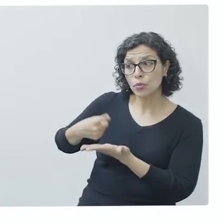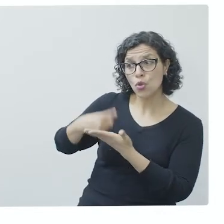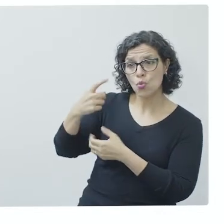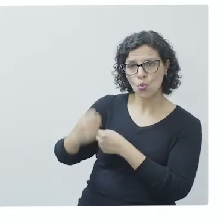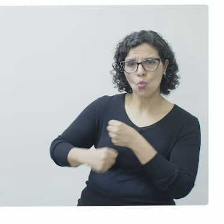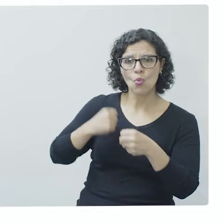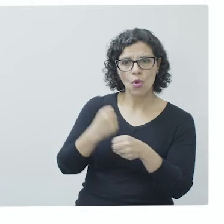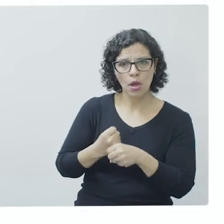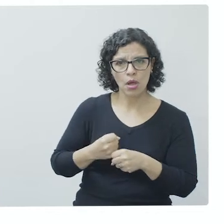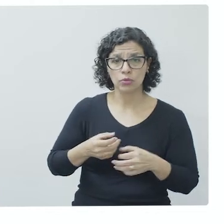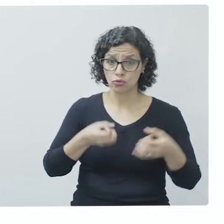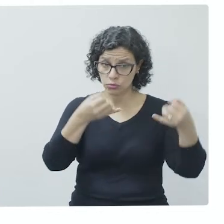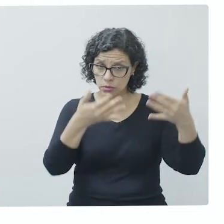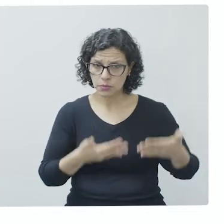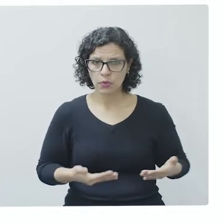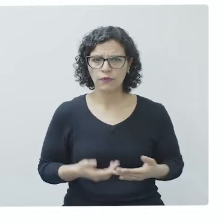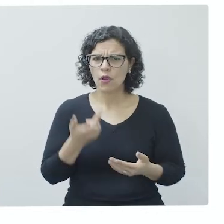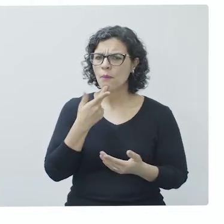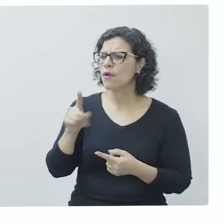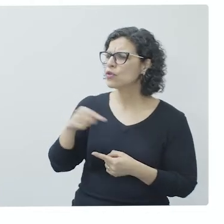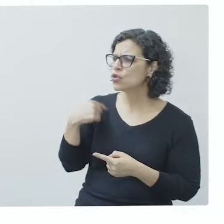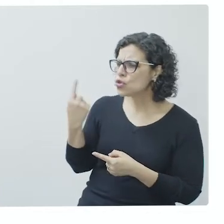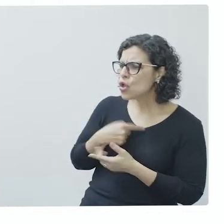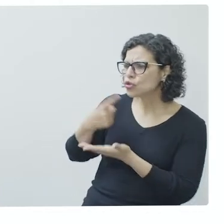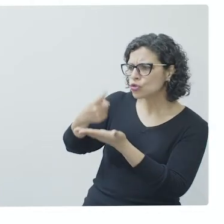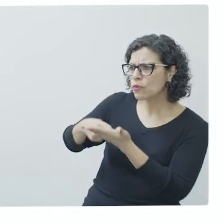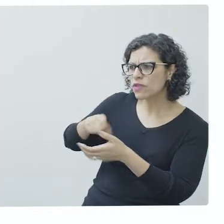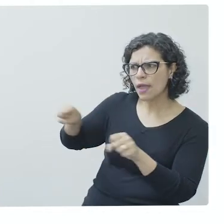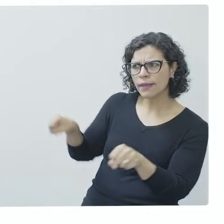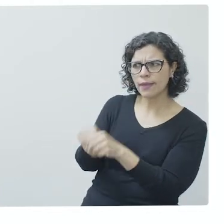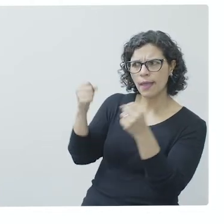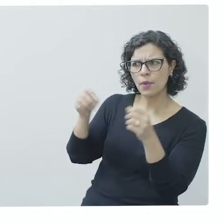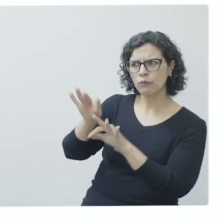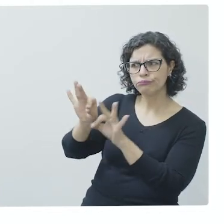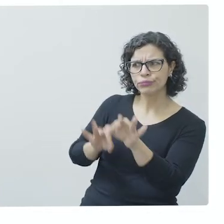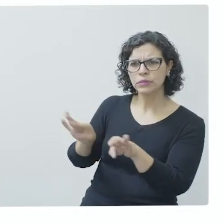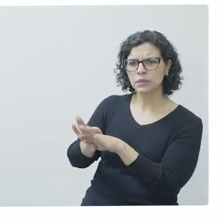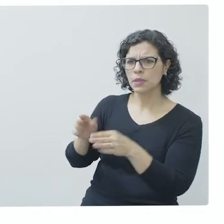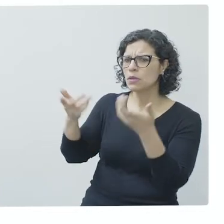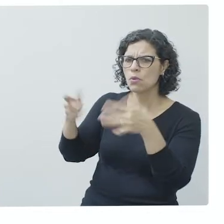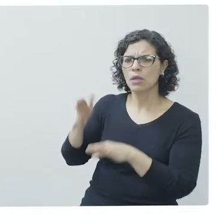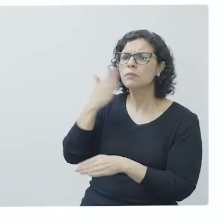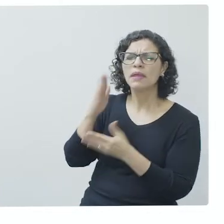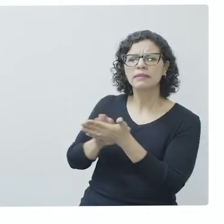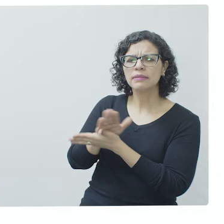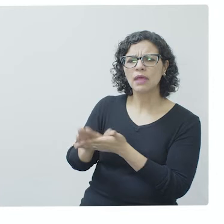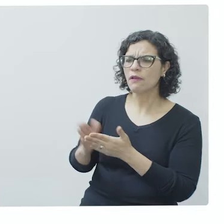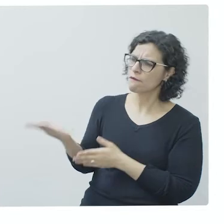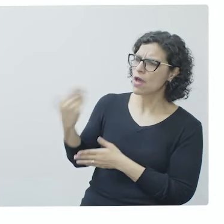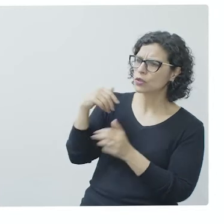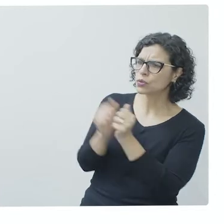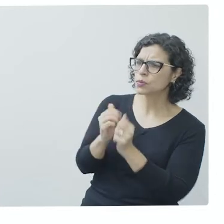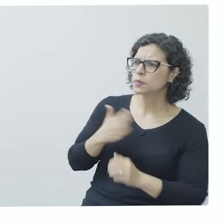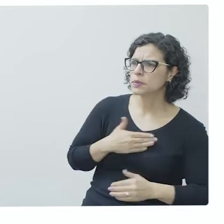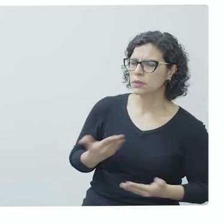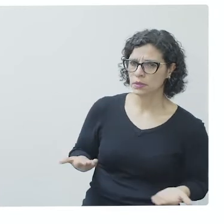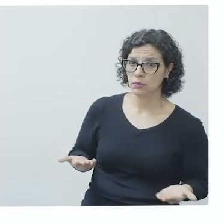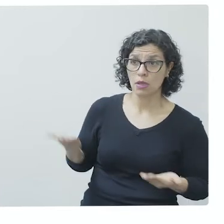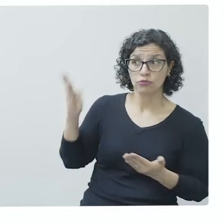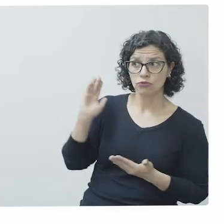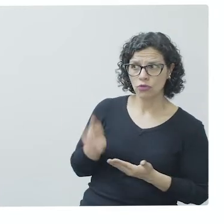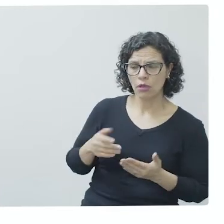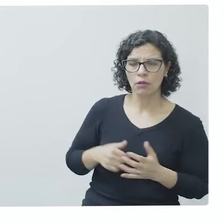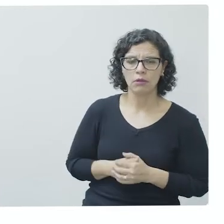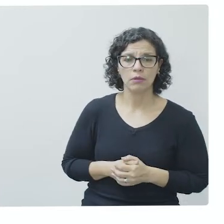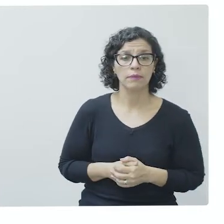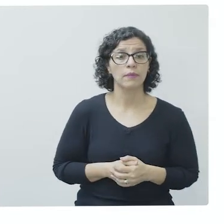combinamos um ano, argumentou ele. Nosso trato foi quebrado. Não quero saber de nada, respondeu a morte. Venha